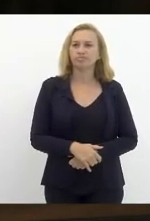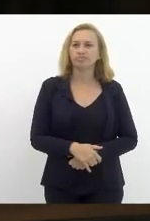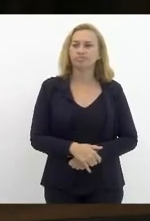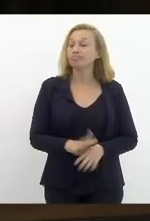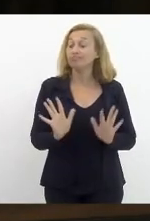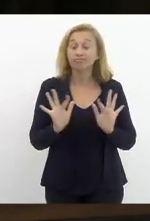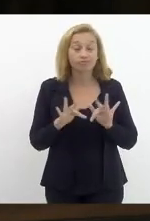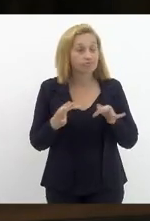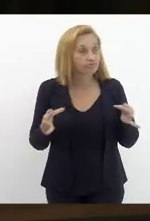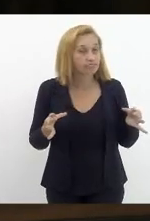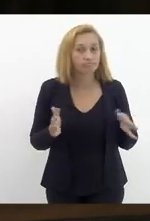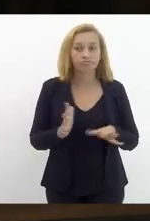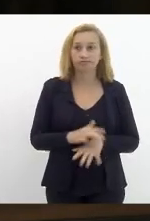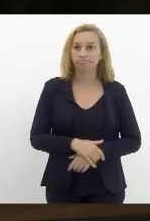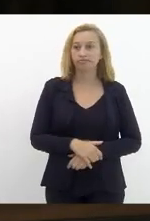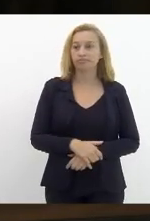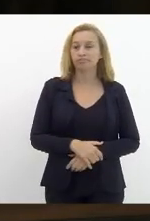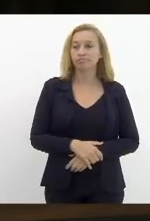É assim,